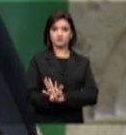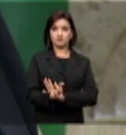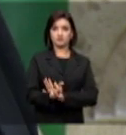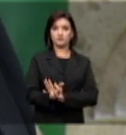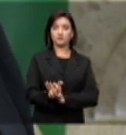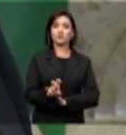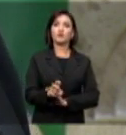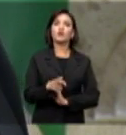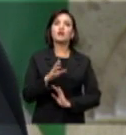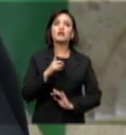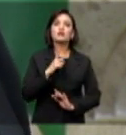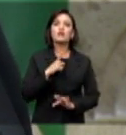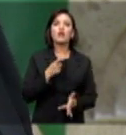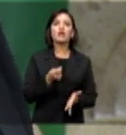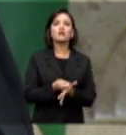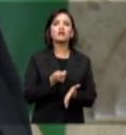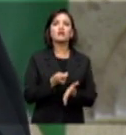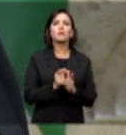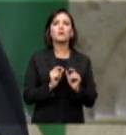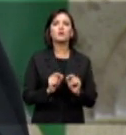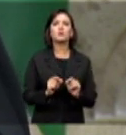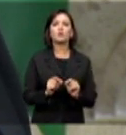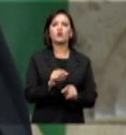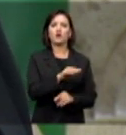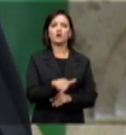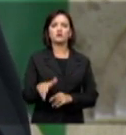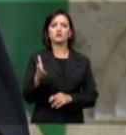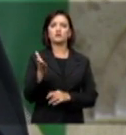em que foi determinada a extinção do